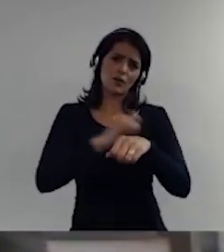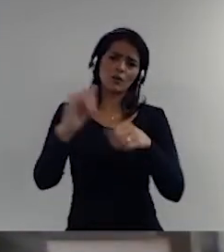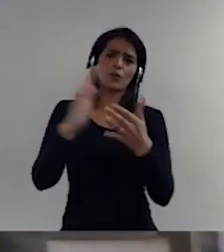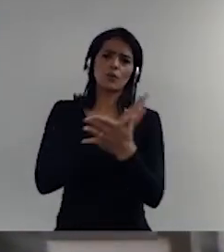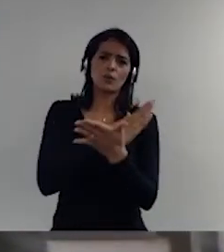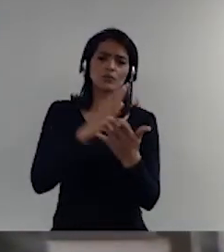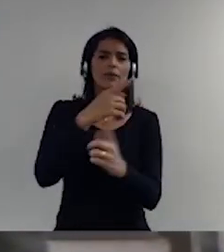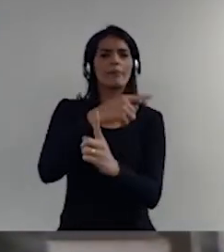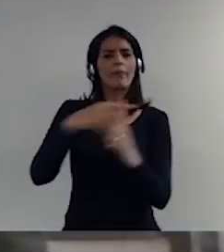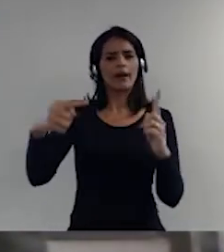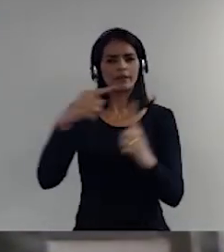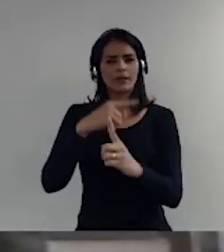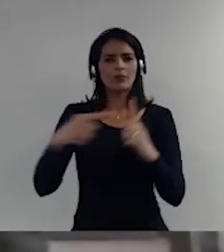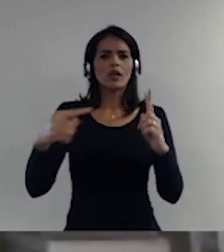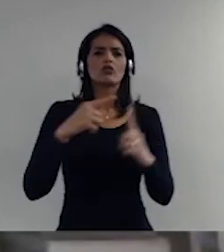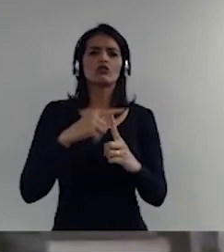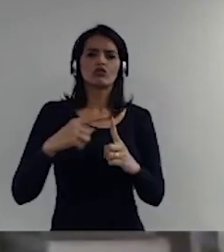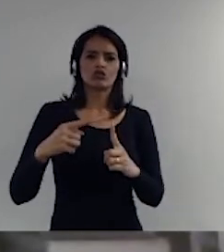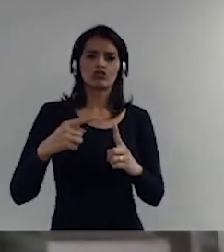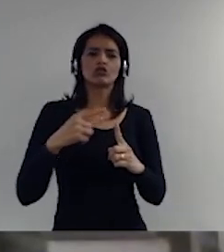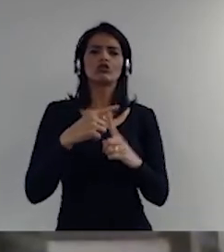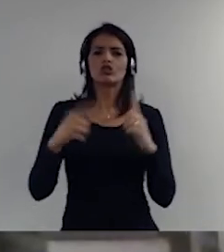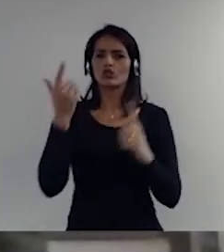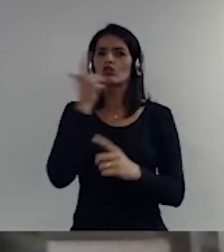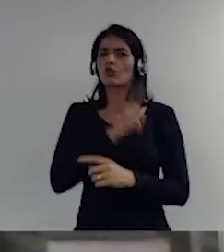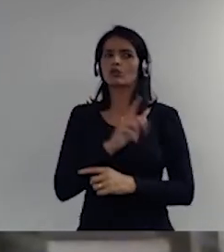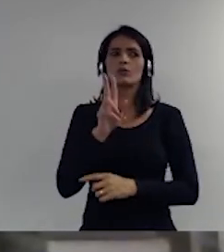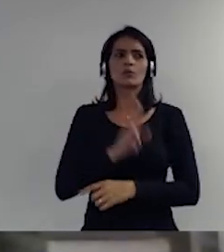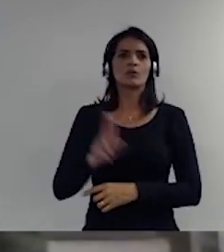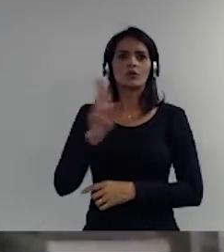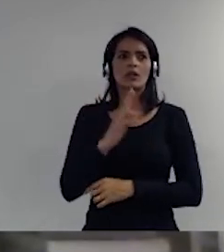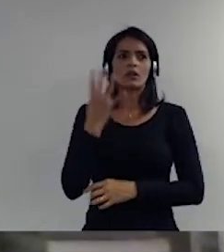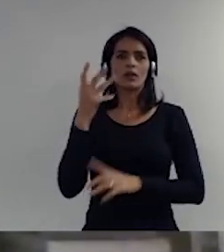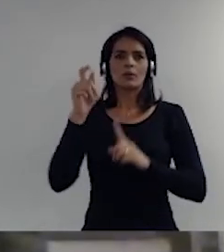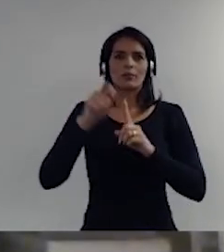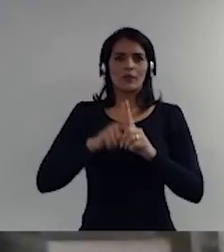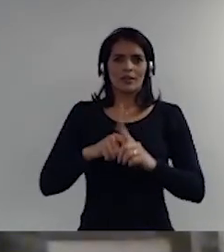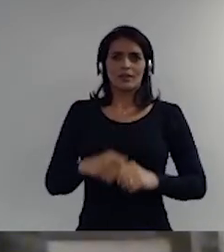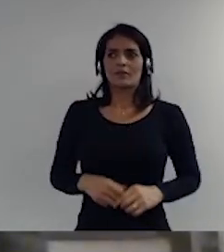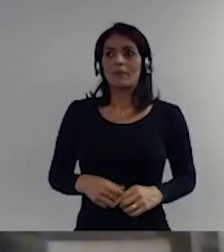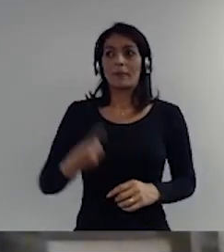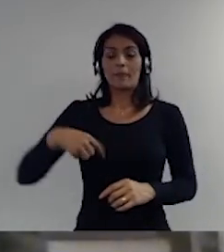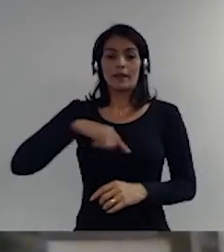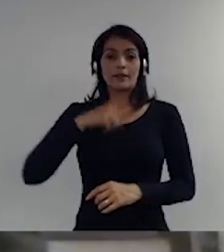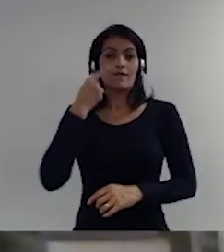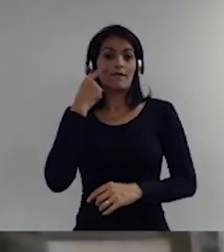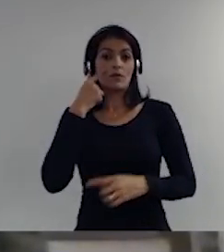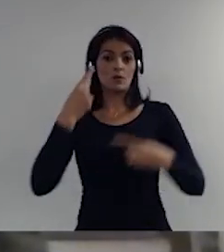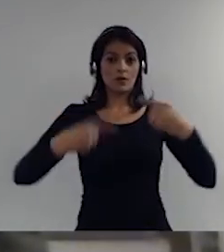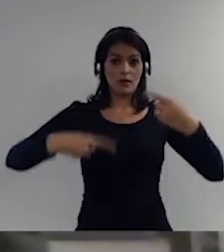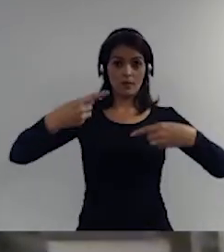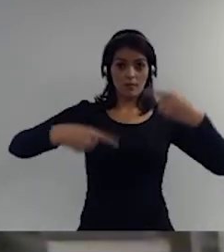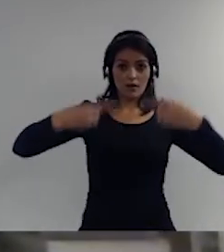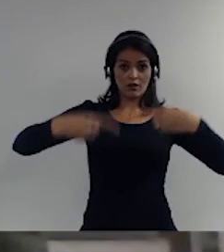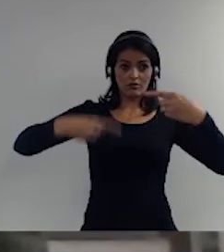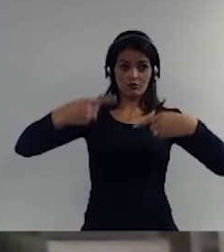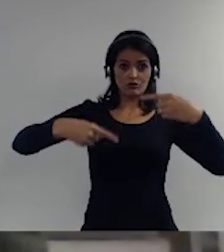parcialmente acionados durante esses últimos 4 meses. Nós vimos alguns debates,